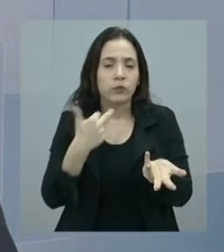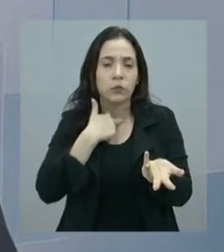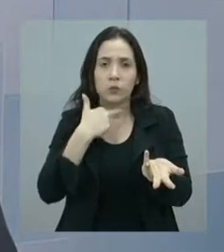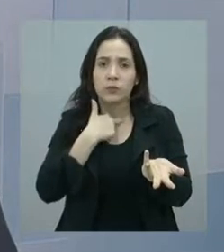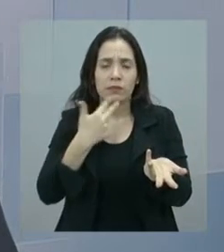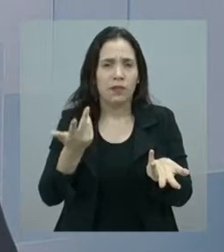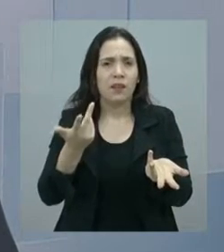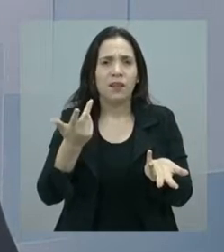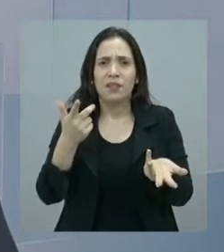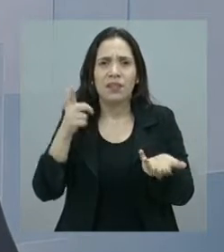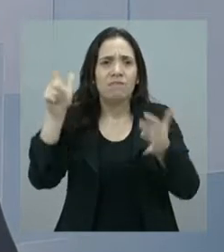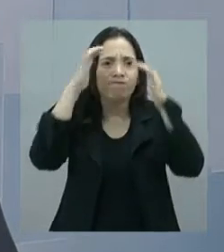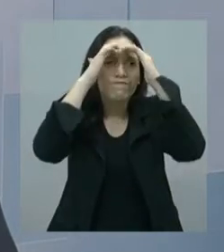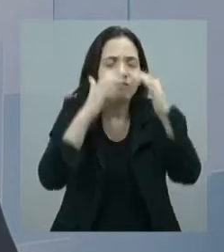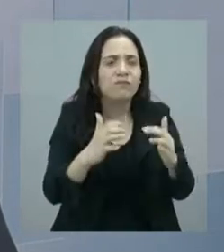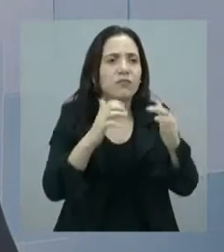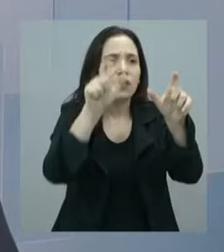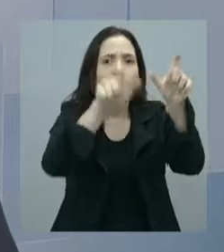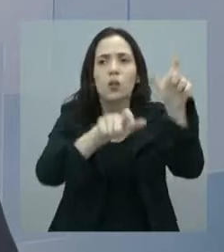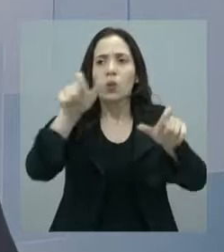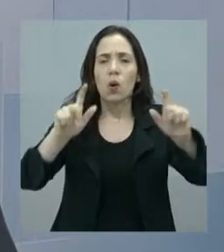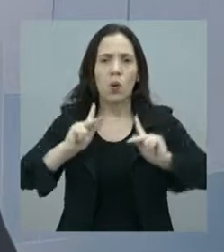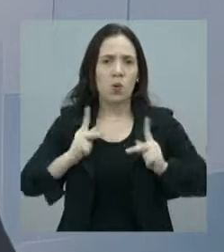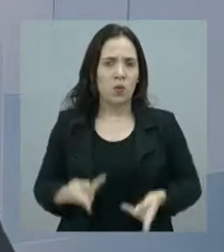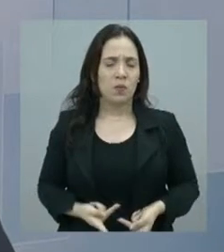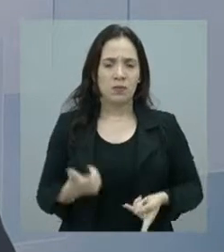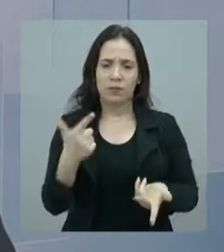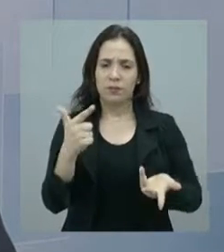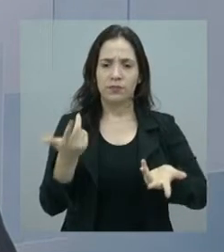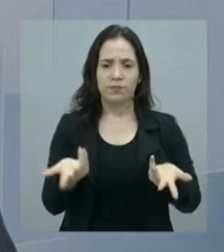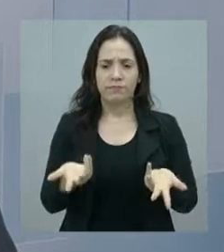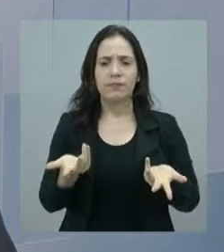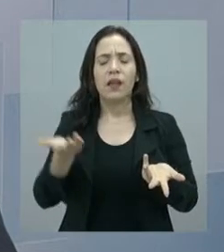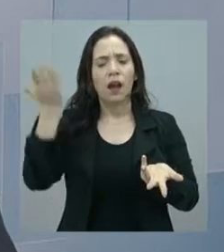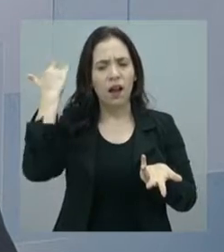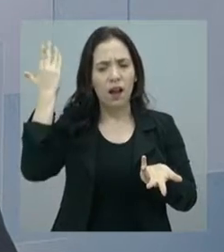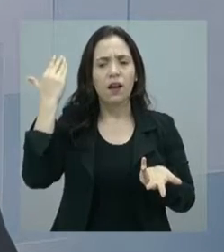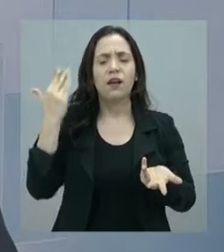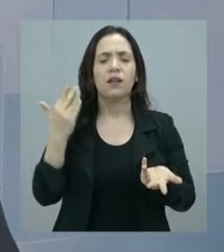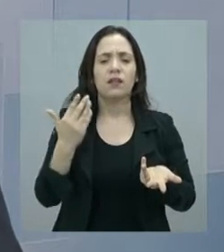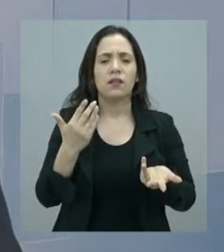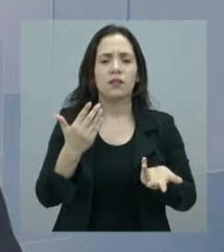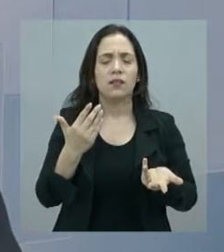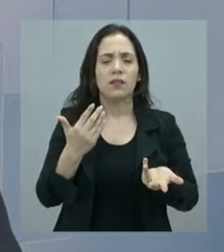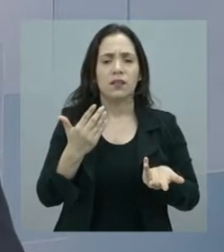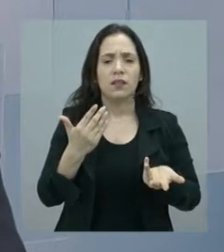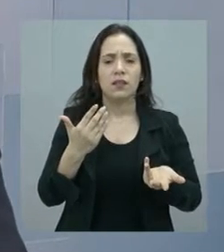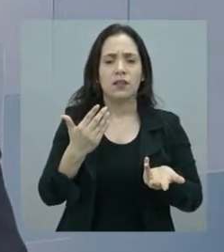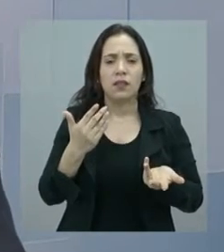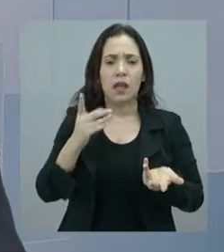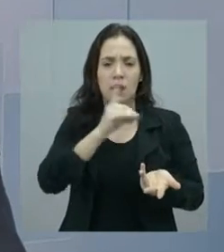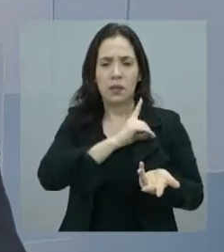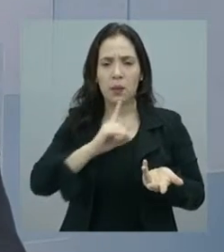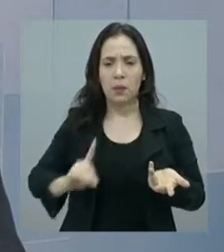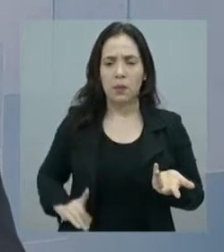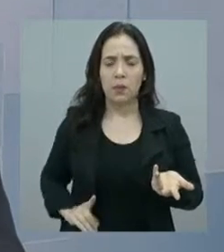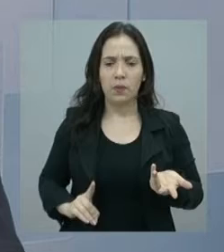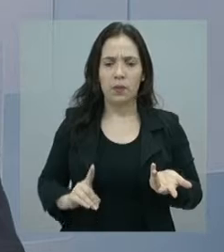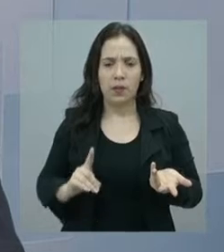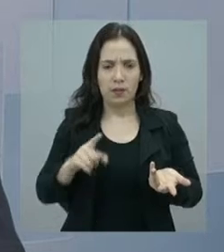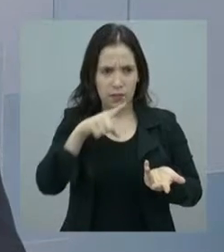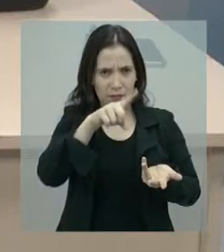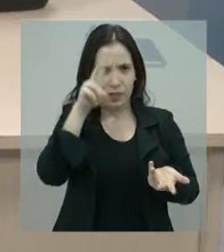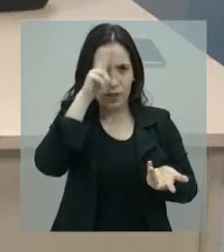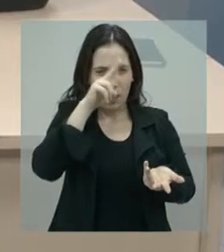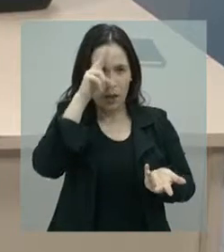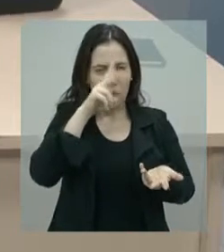É desumana por 10 anos. Eu não entendo porque naquela época tinha deputado estadual naquele tempo que aplaudia. Você lembra lá na casa? Eu